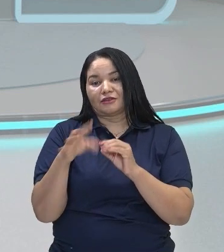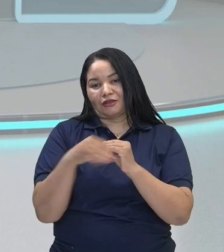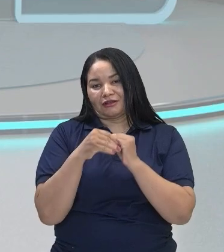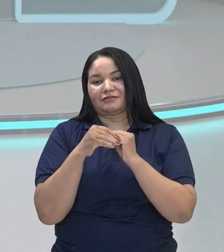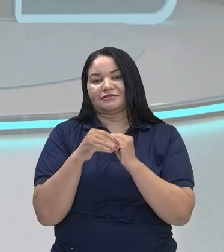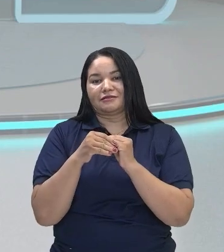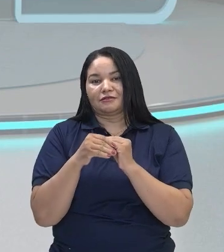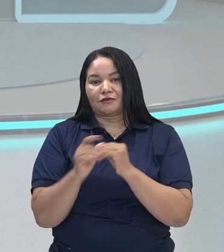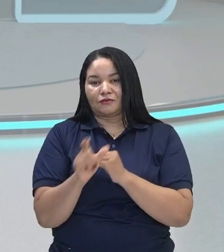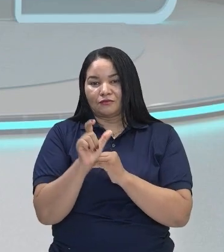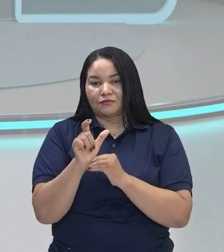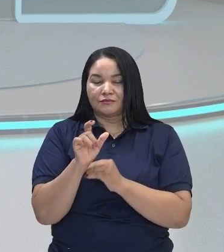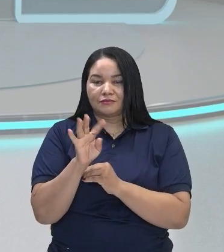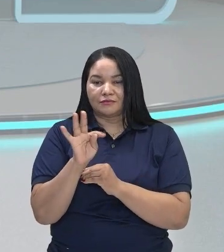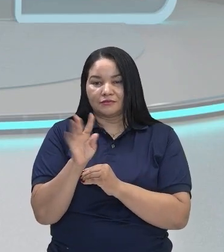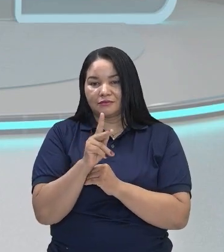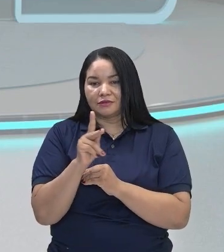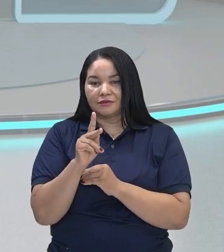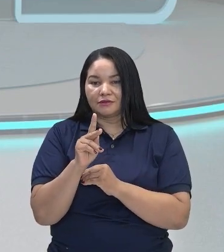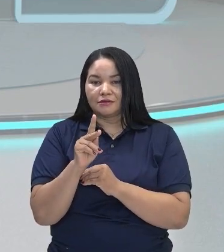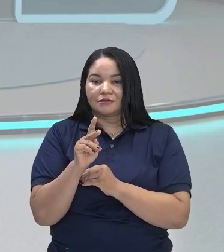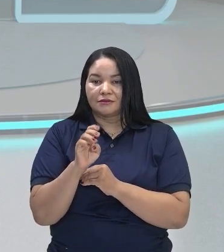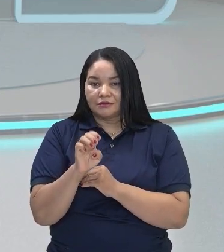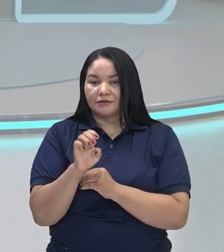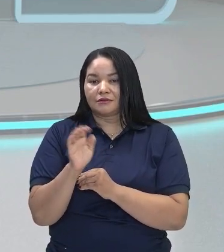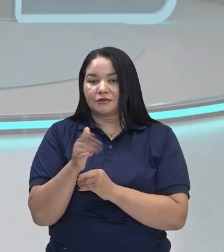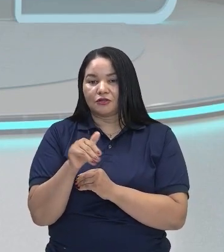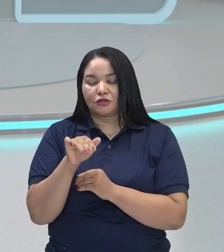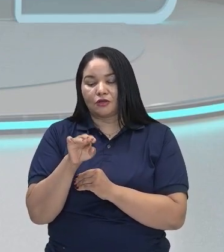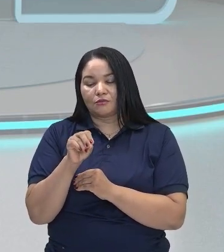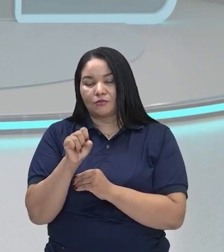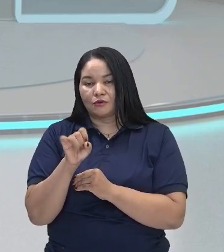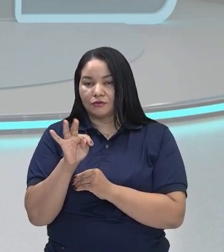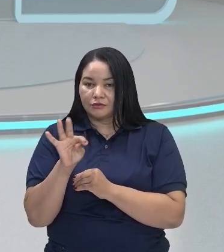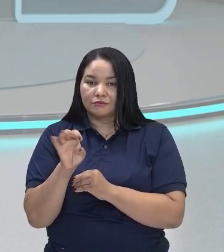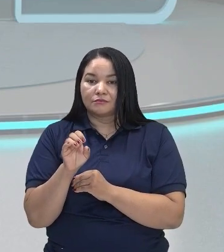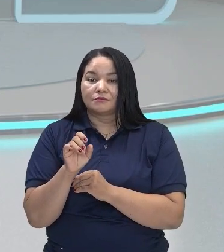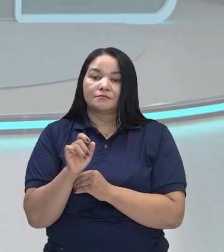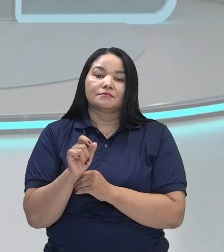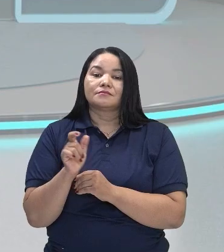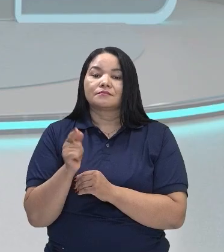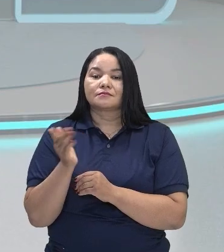a mais interessante, aí depende de quem eu estou falando. Outro exemplo,